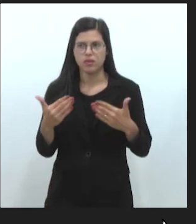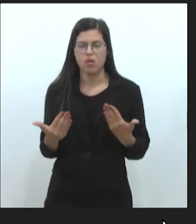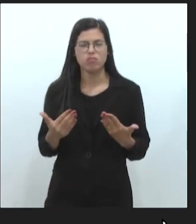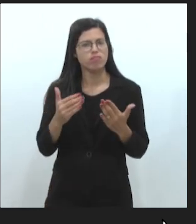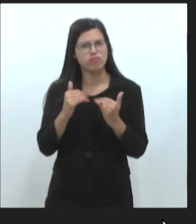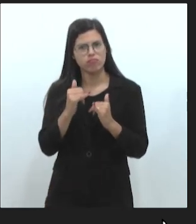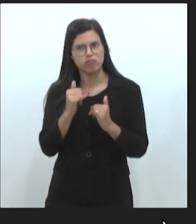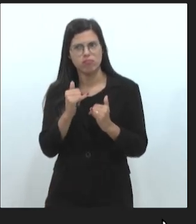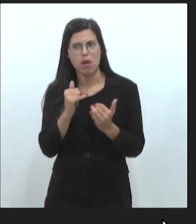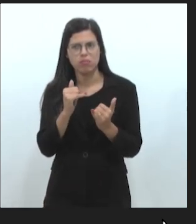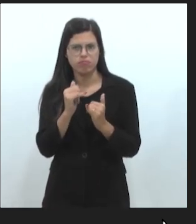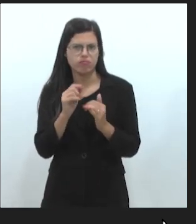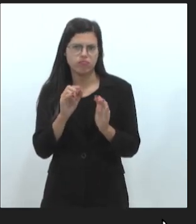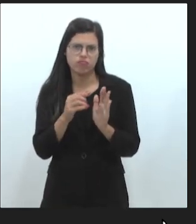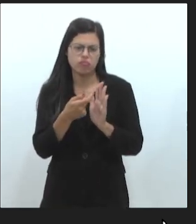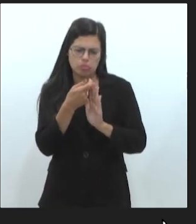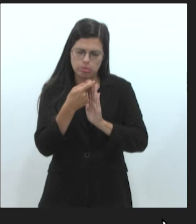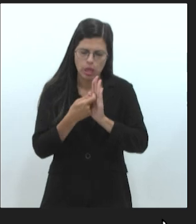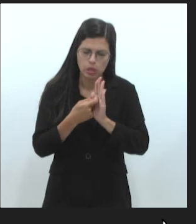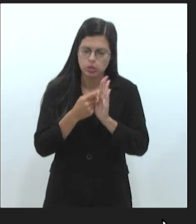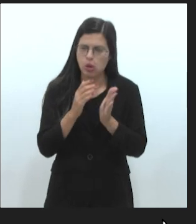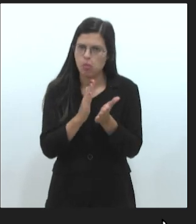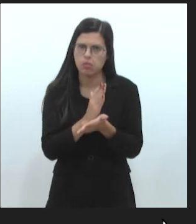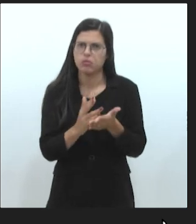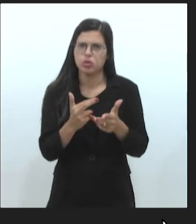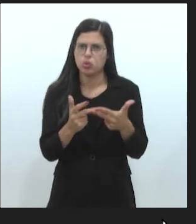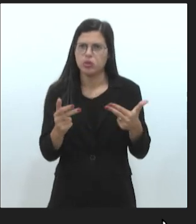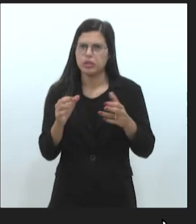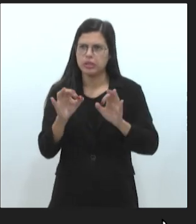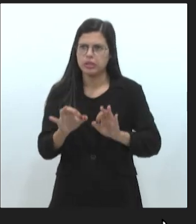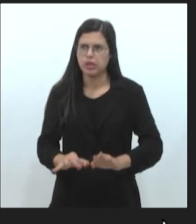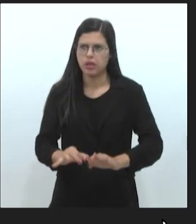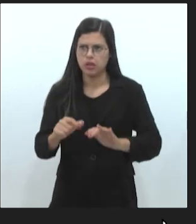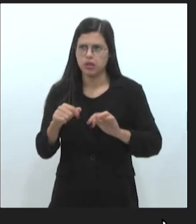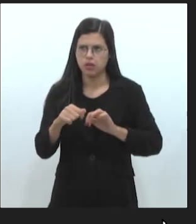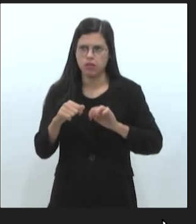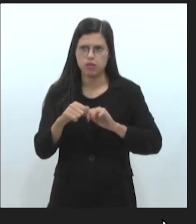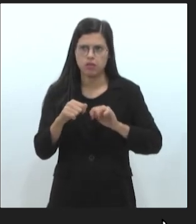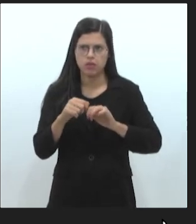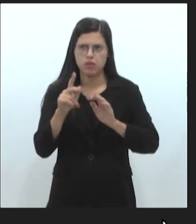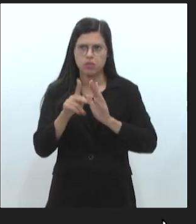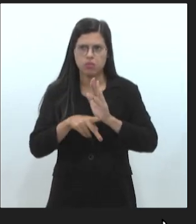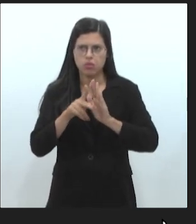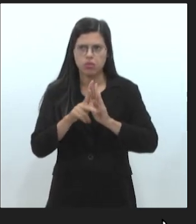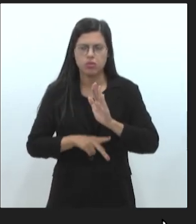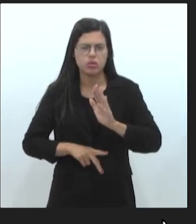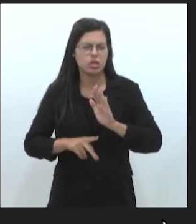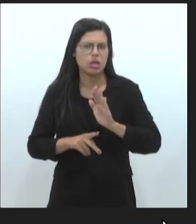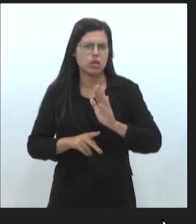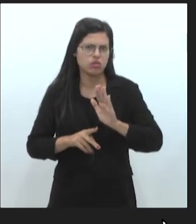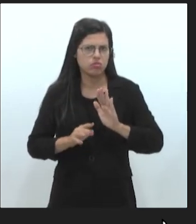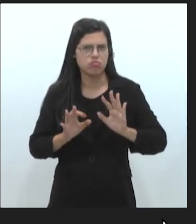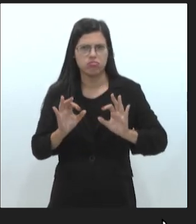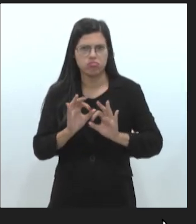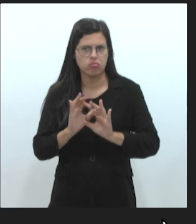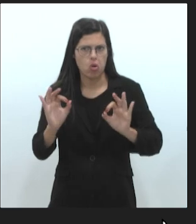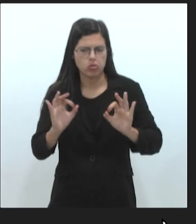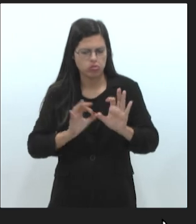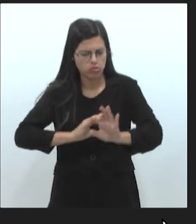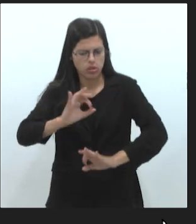projeto está muito correta, que ela faz os projetos muito bem elaborados e muito